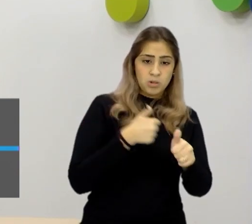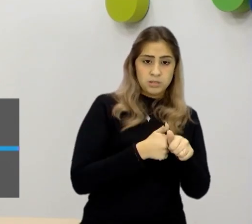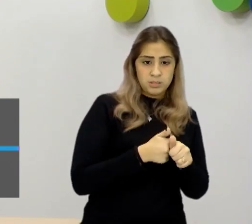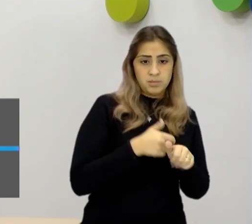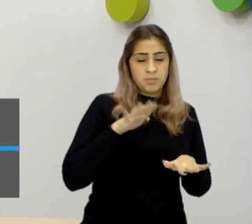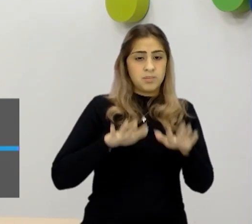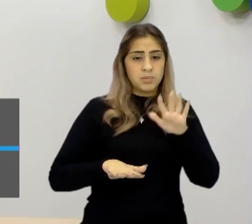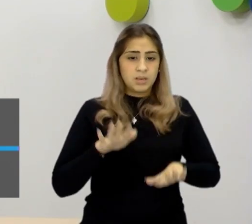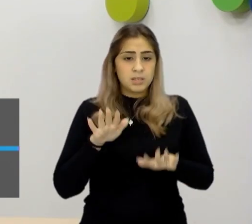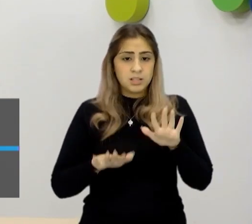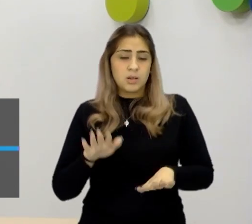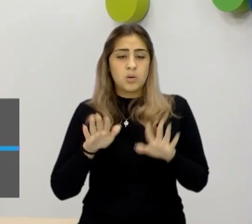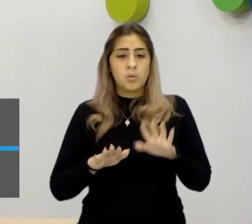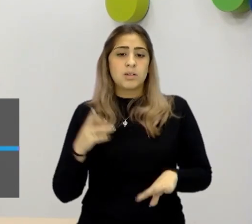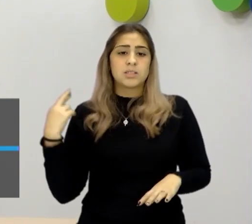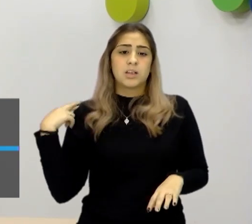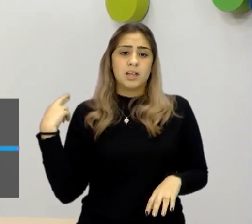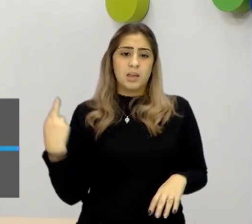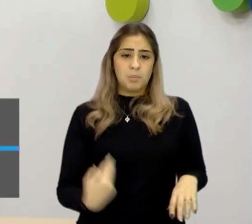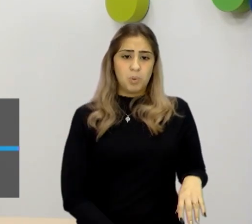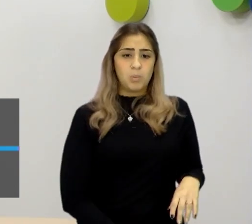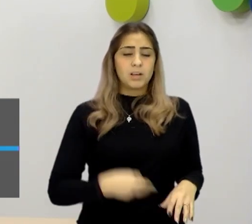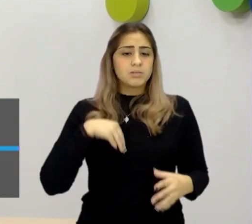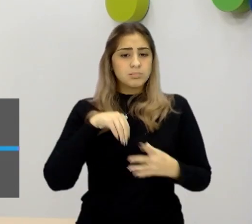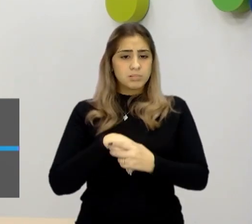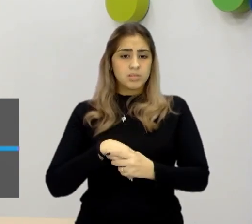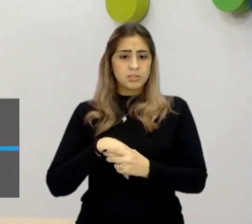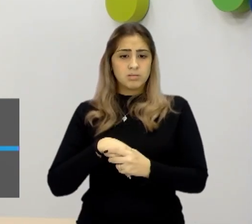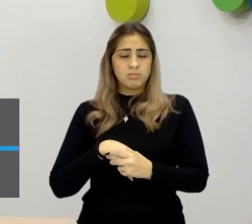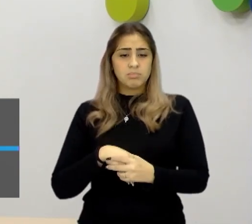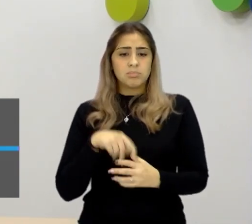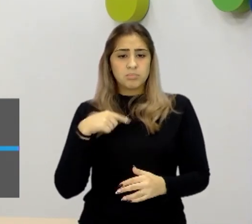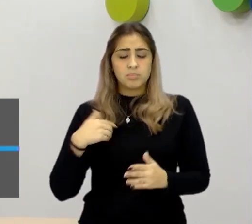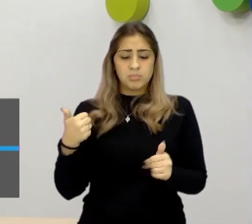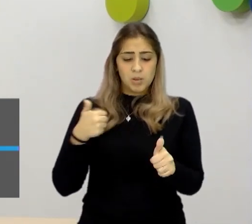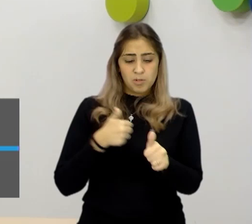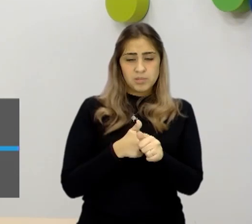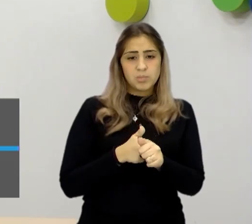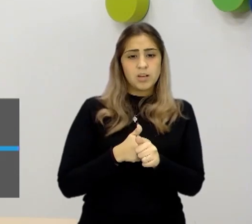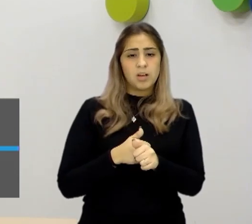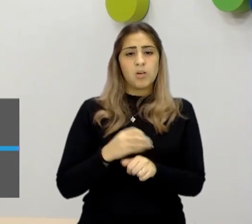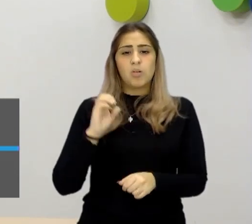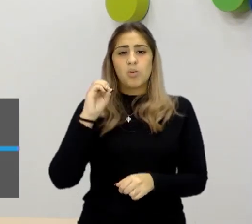algumas repúblicas ali da União Soviética, vai aproximar dos ocidentais,